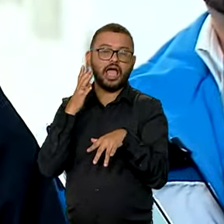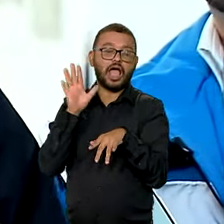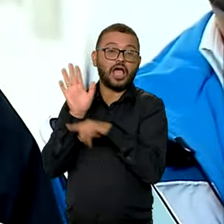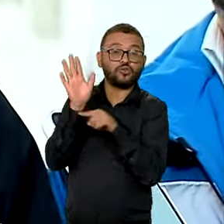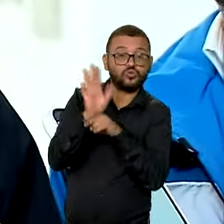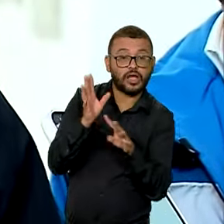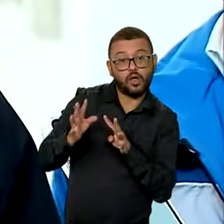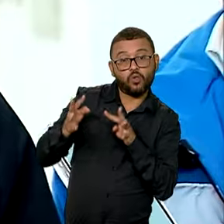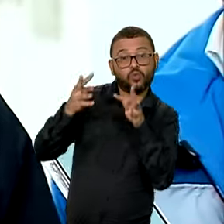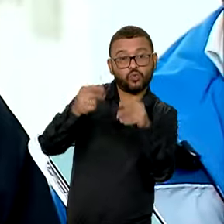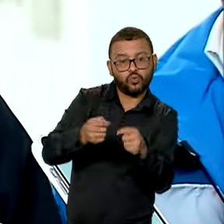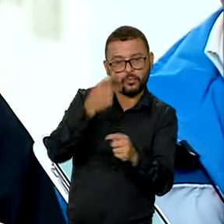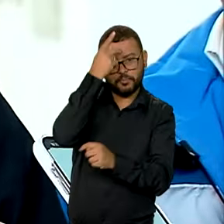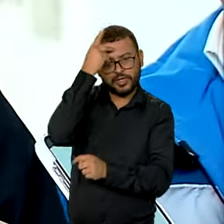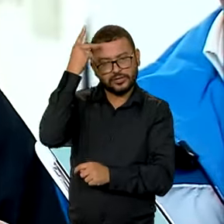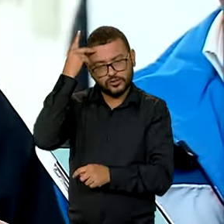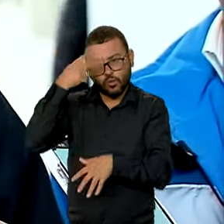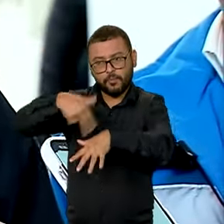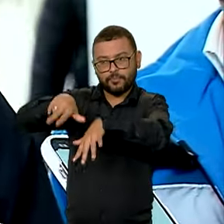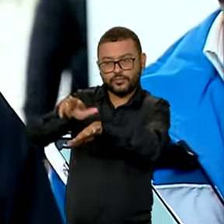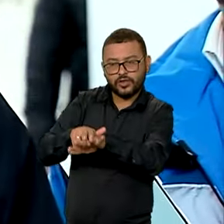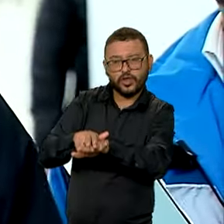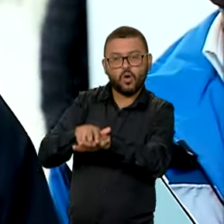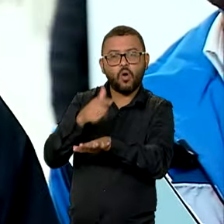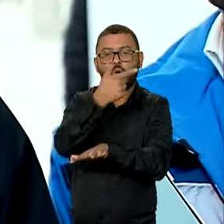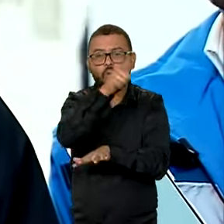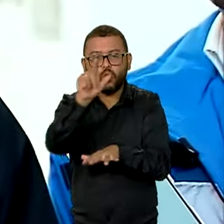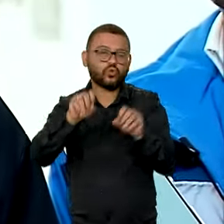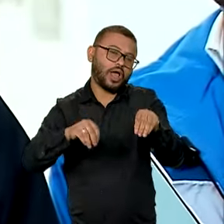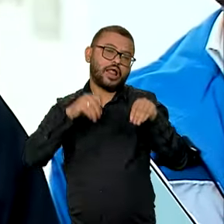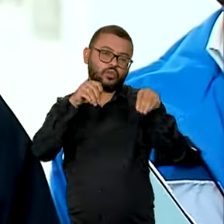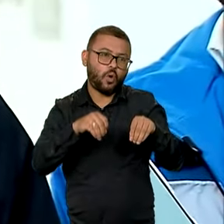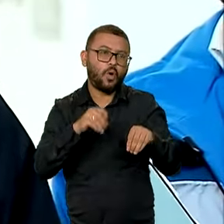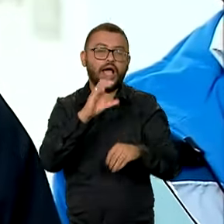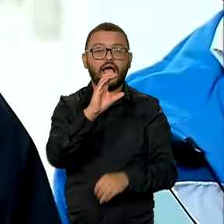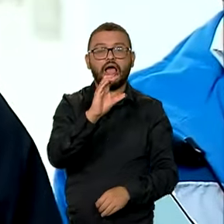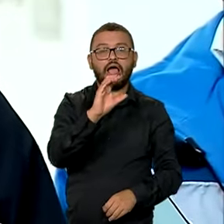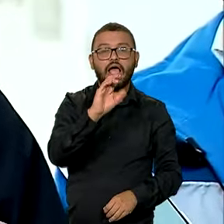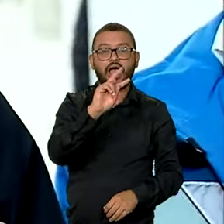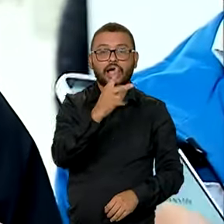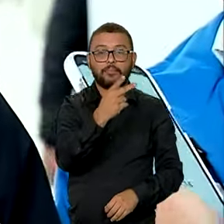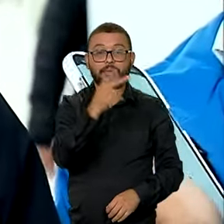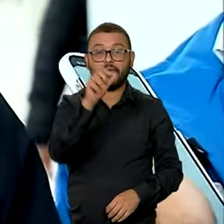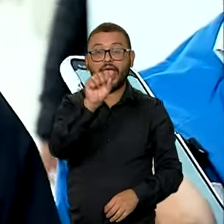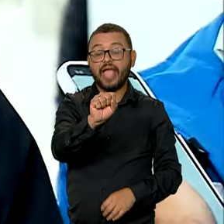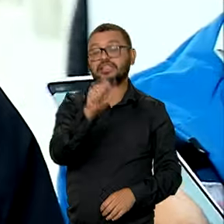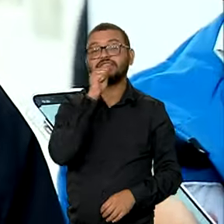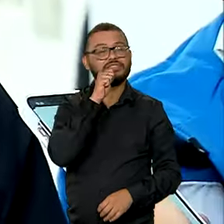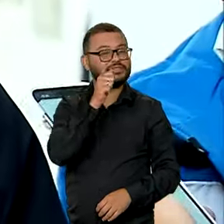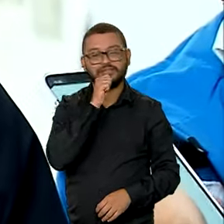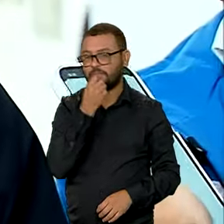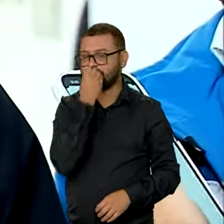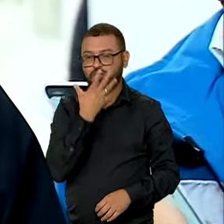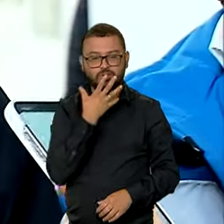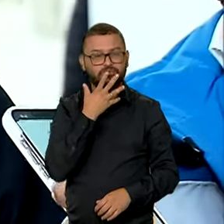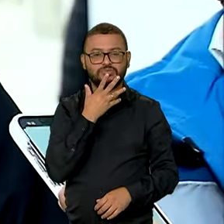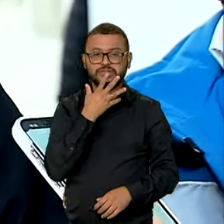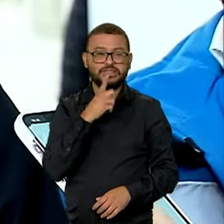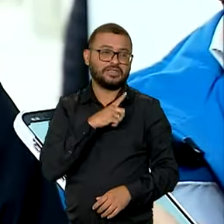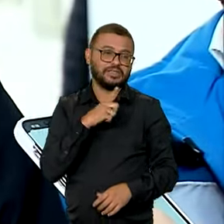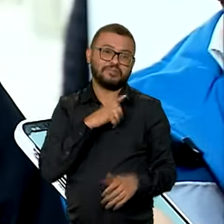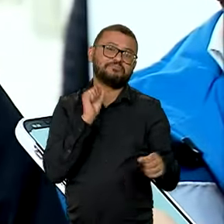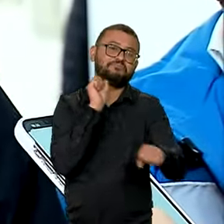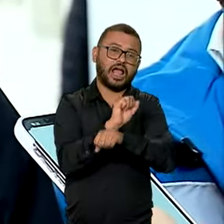absorver pacientes do HPS de Canoas, que nesse momento não está, está